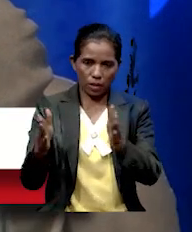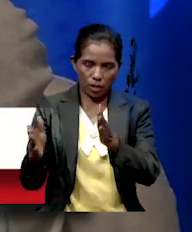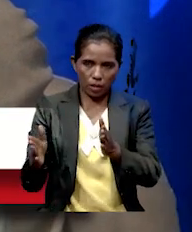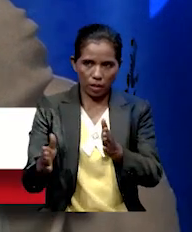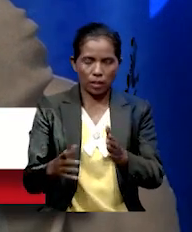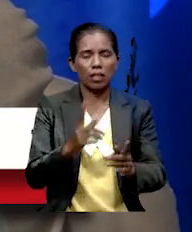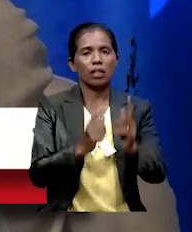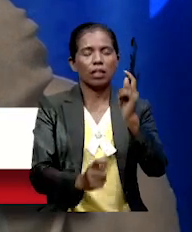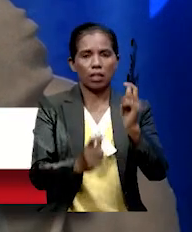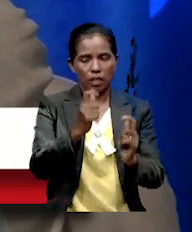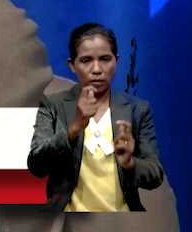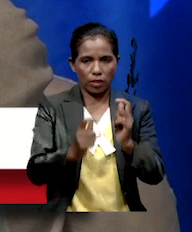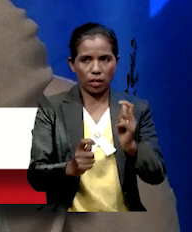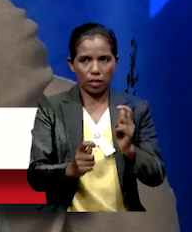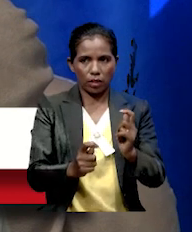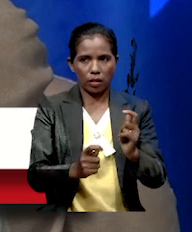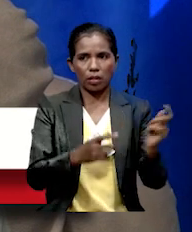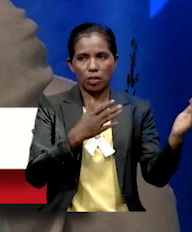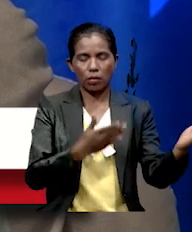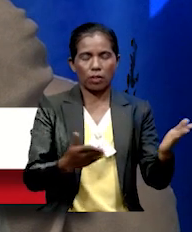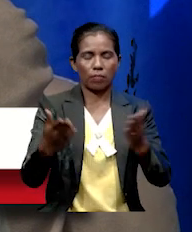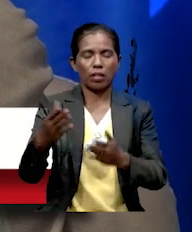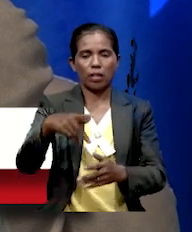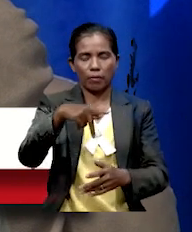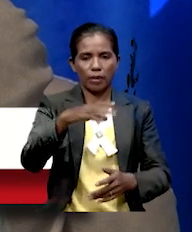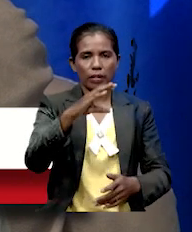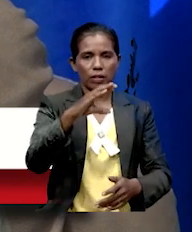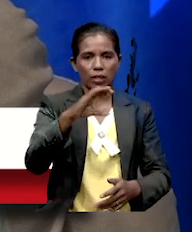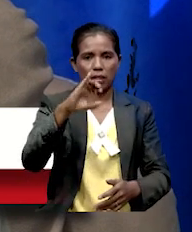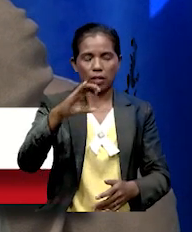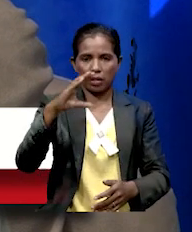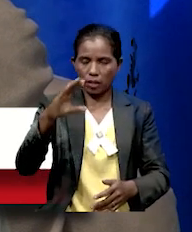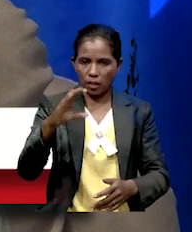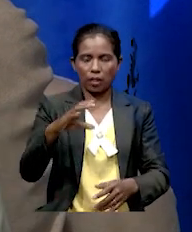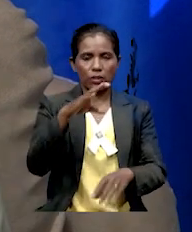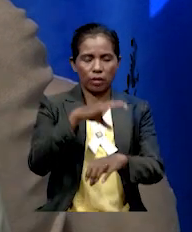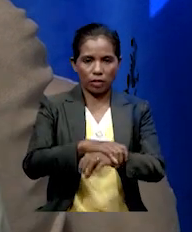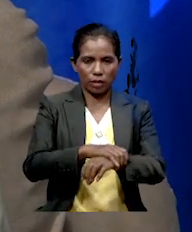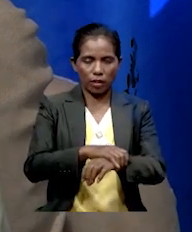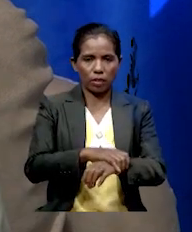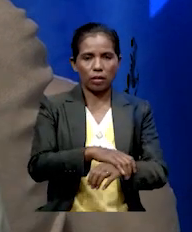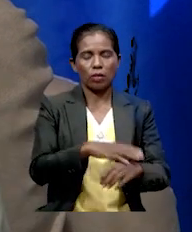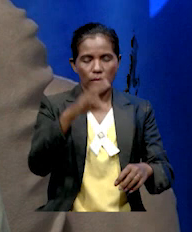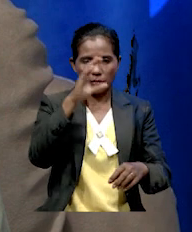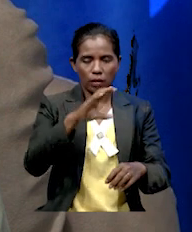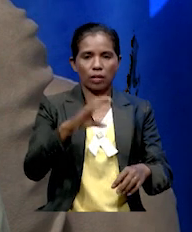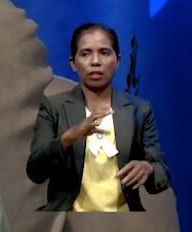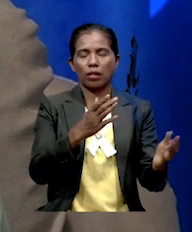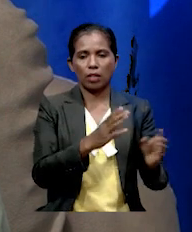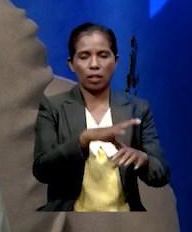tribunal pondera orienta mai a psi emite mandado de detenção no busca orienta psi